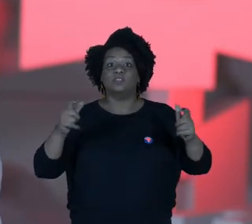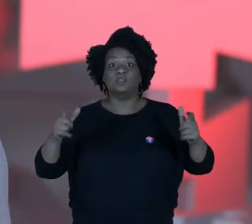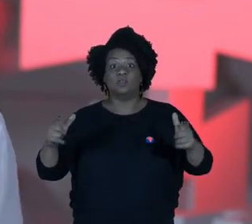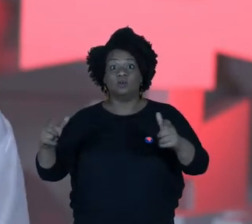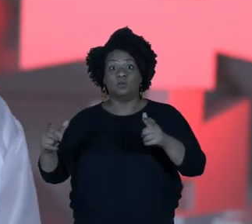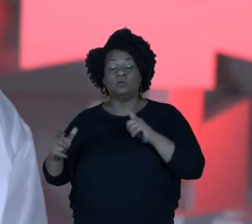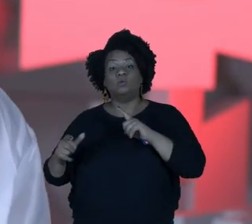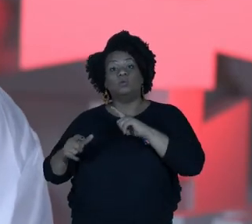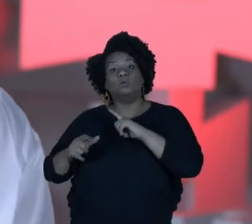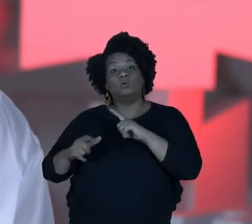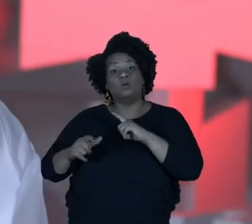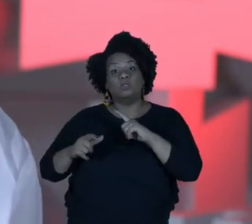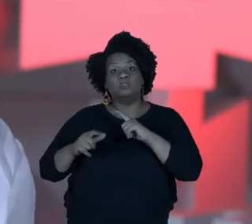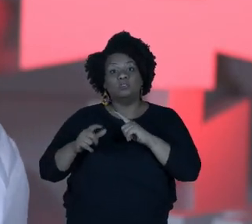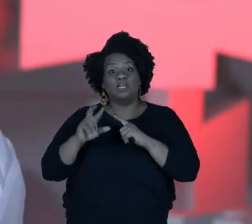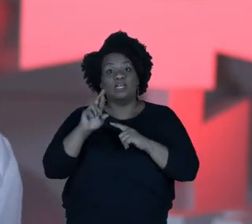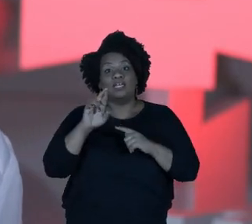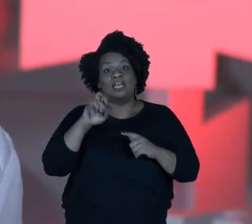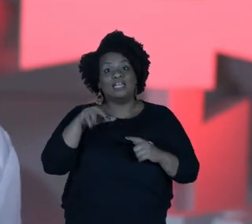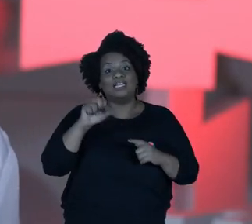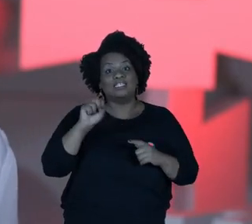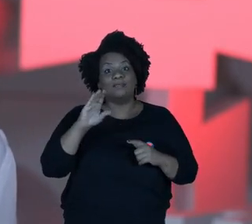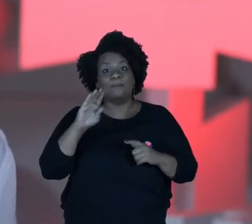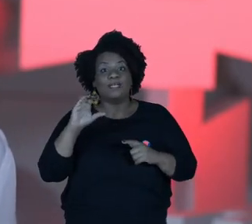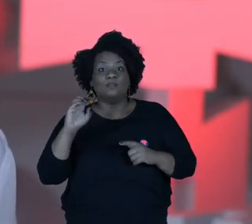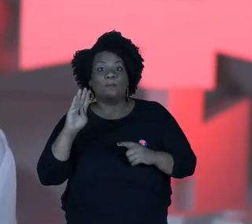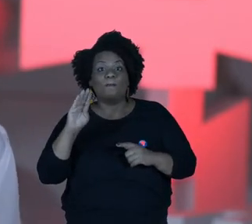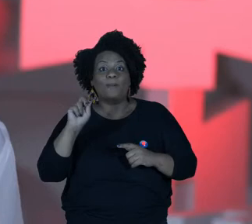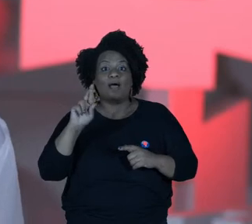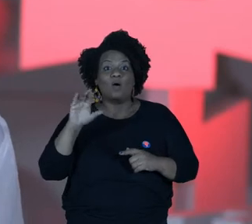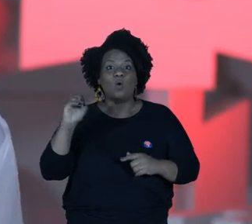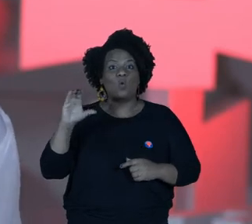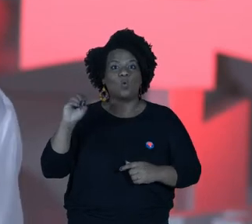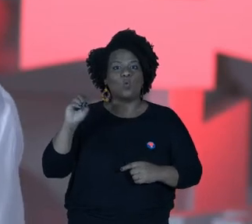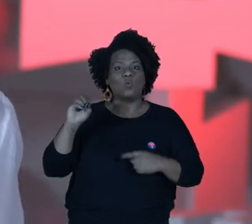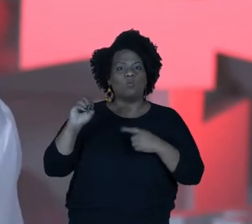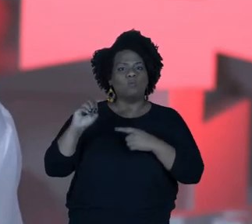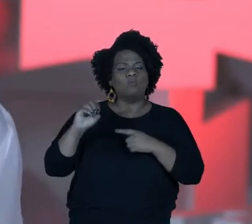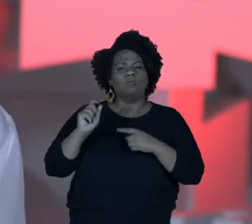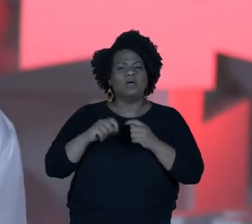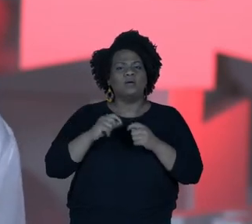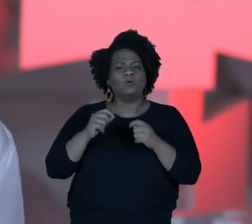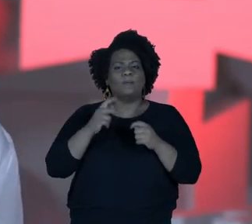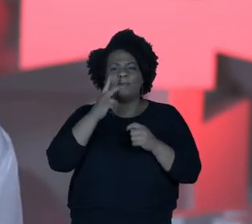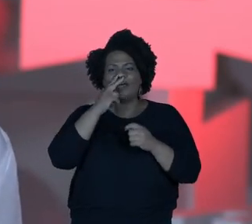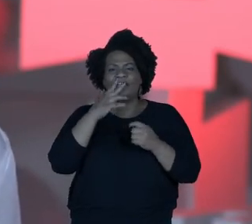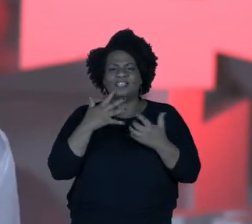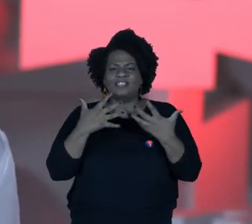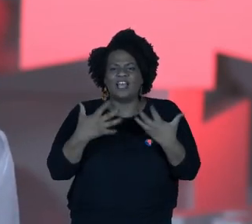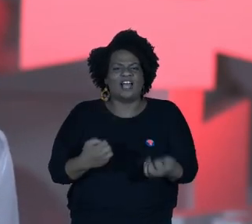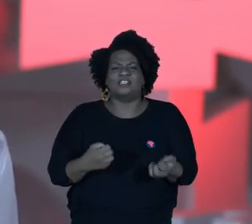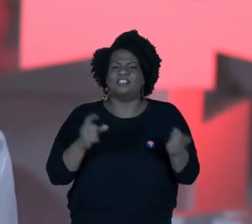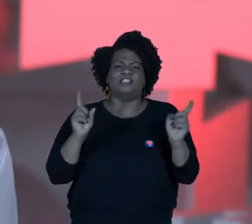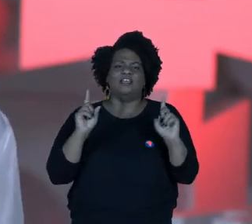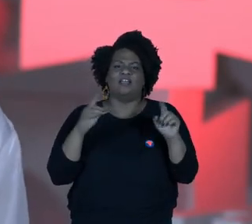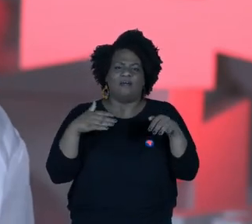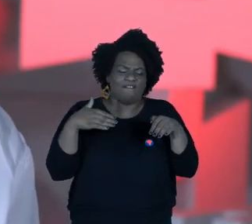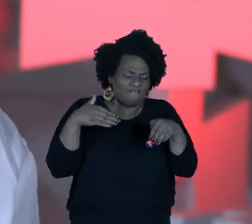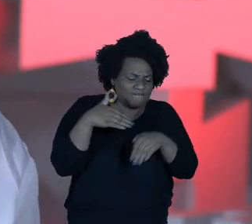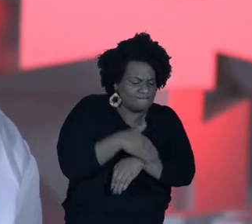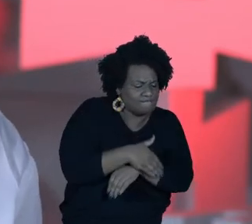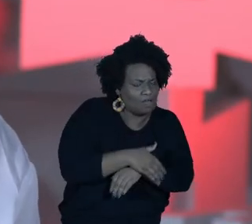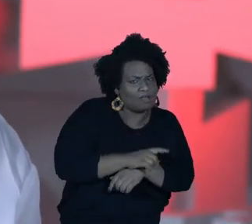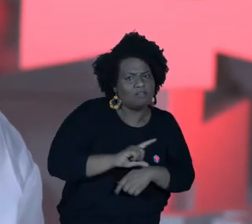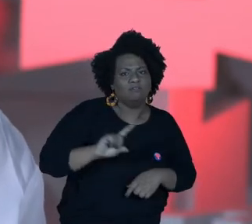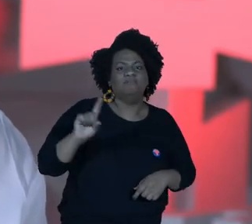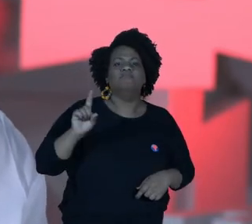o Renascimento e o Barroco. Seria um espaço de insubordinação às regras do Renascimento. Então, a